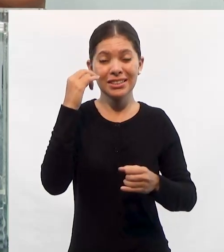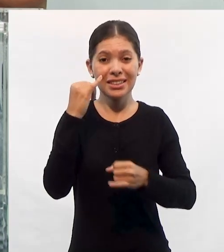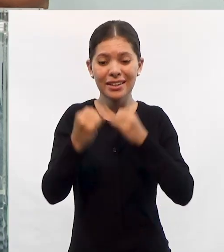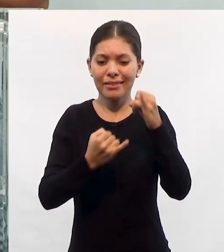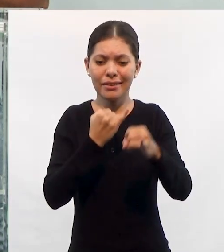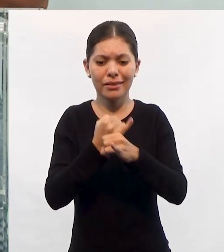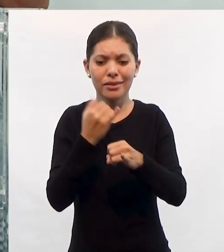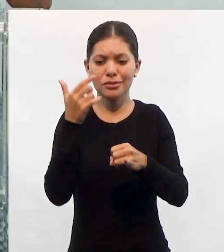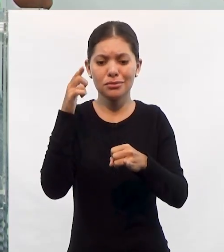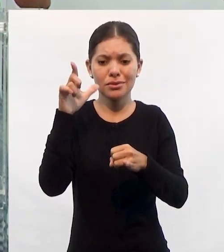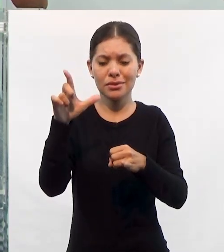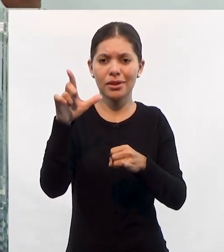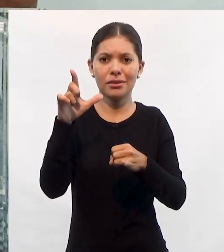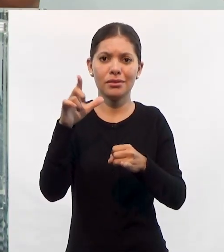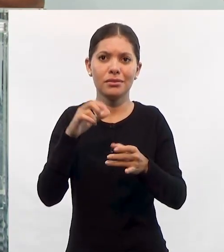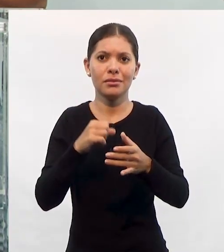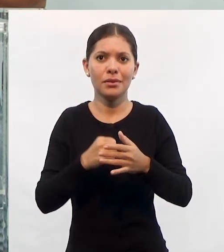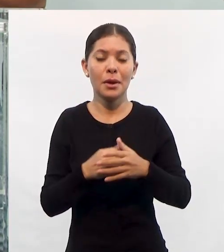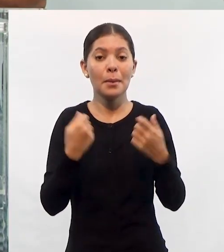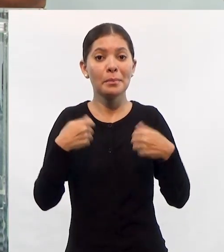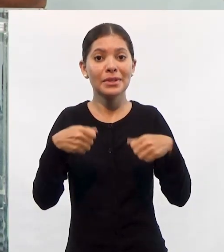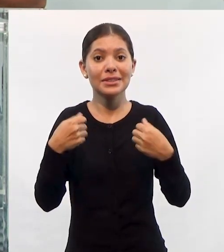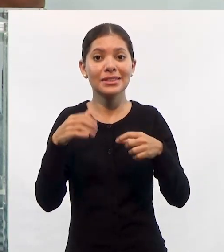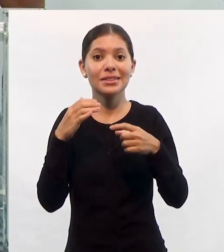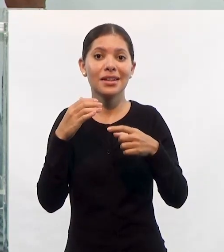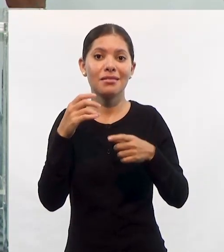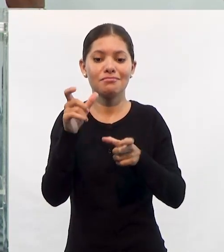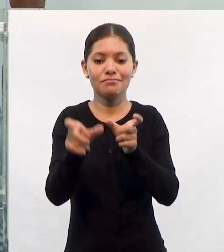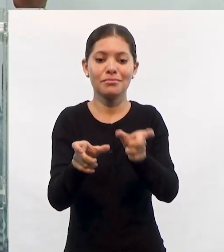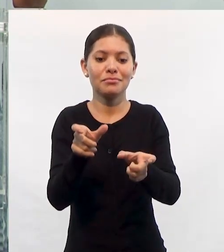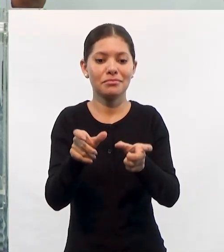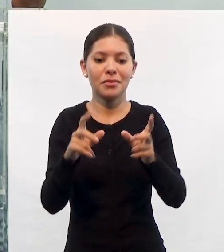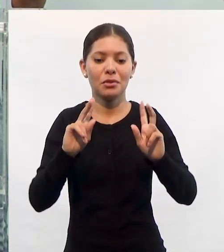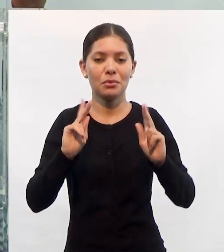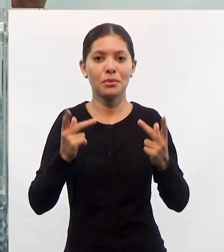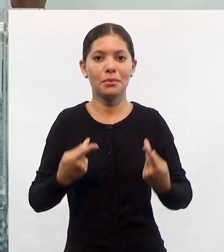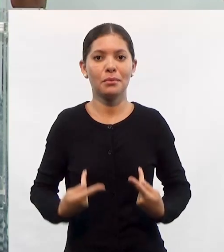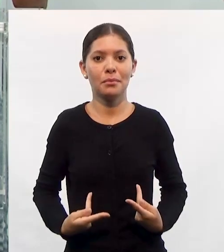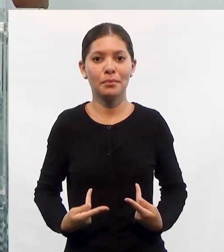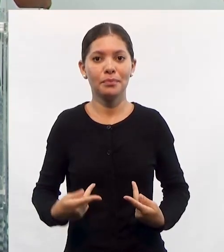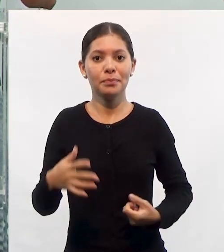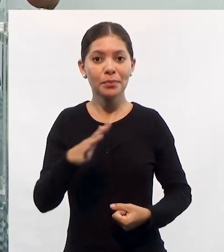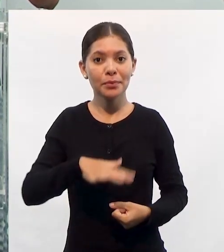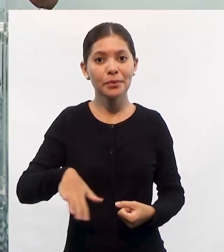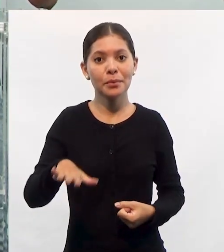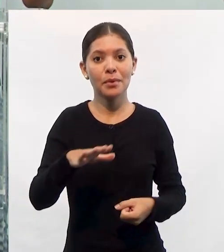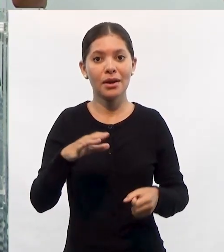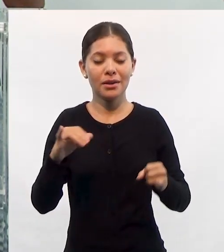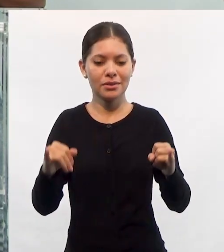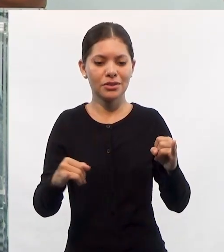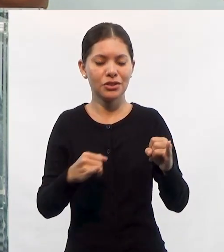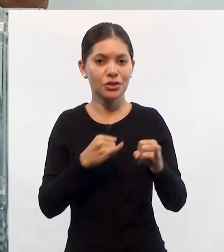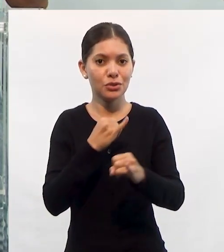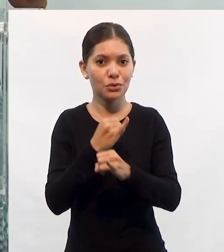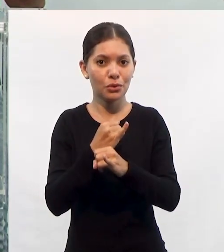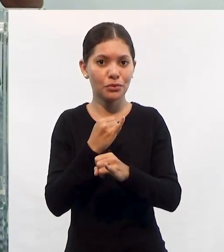conseguem fazer todo o trabalho, elas ainda precisam do ser humano. Então a área de produção de software, apesar de ser um